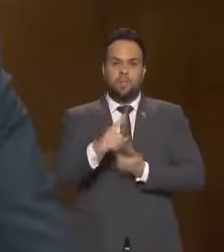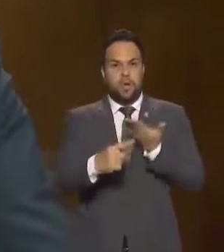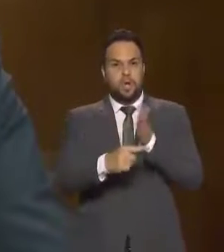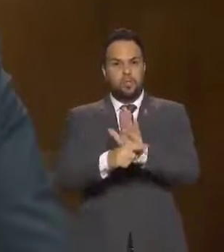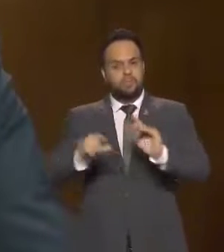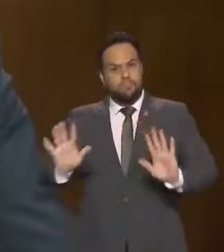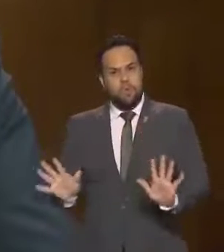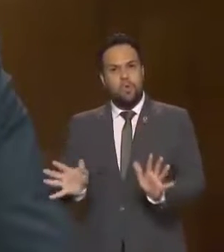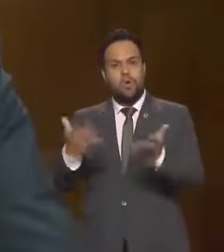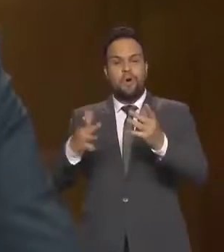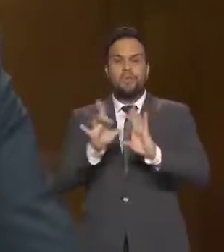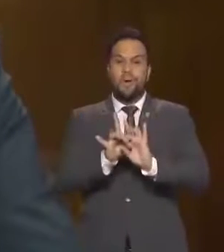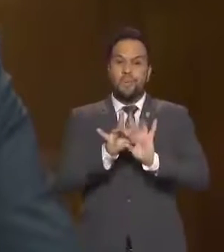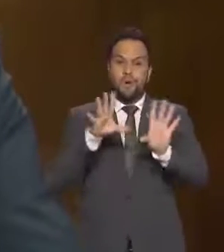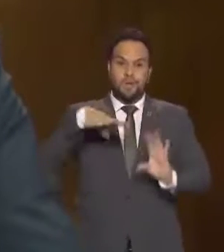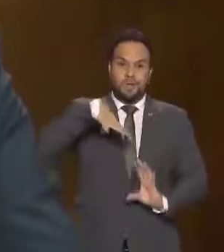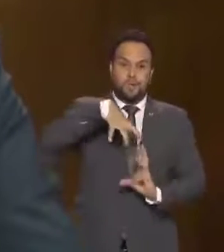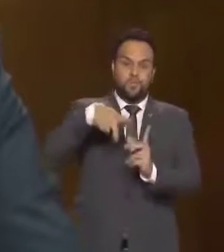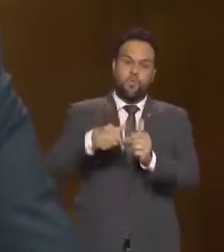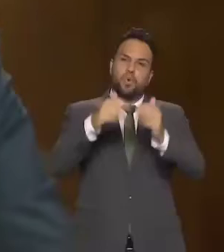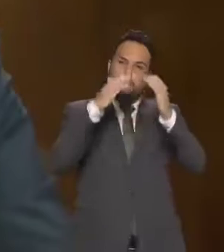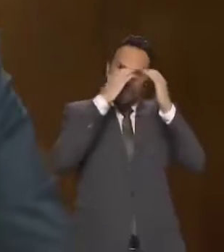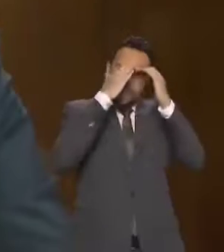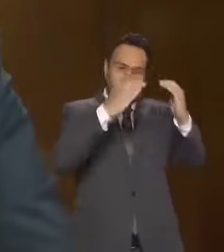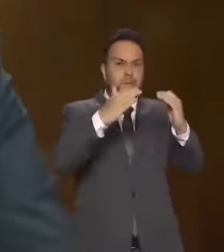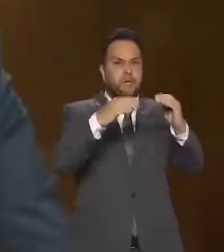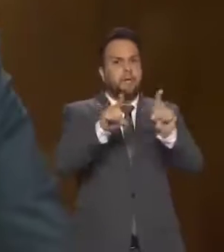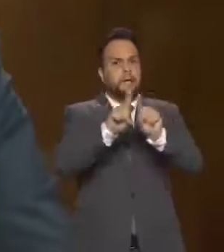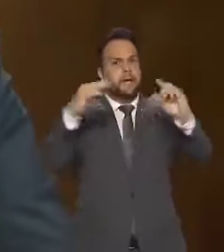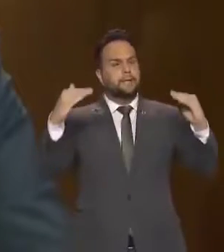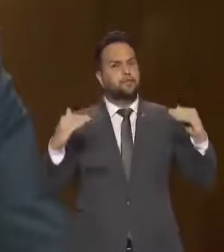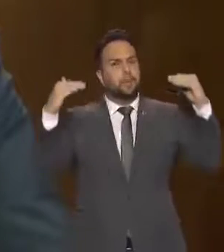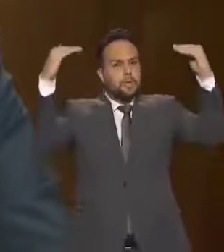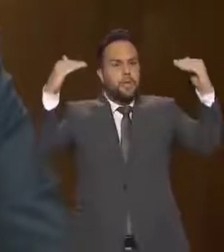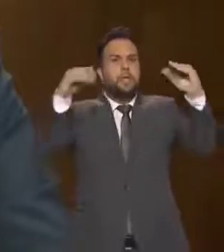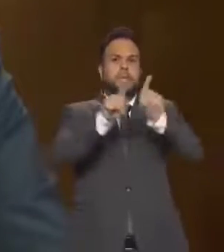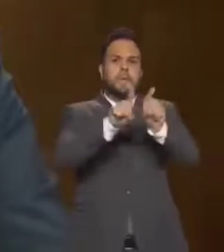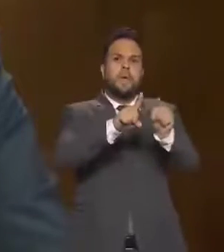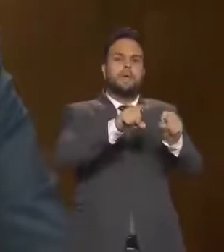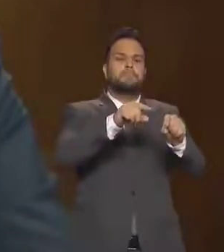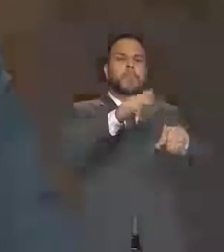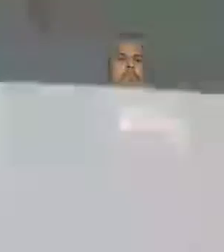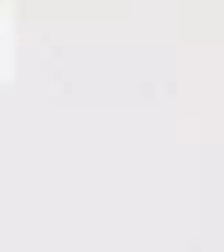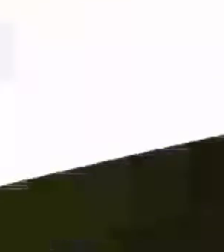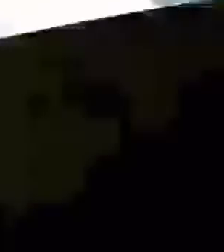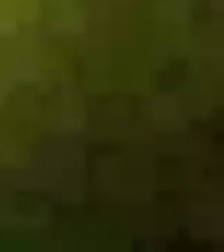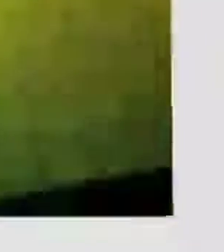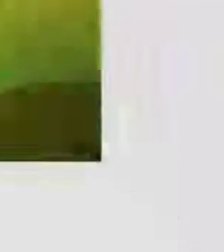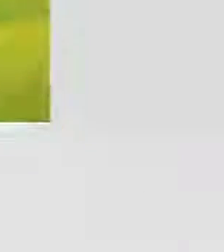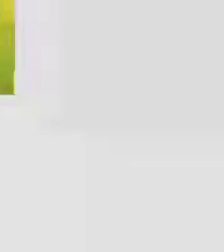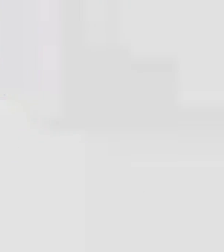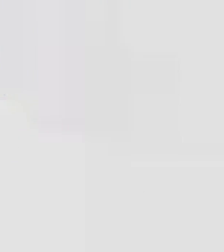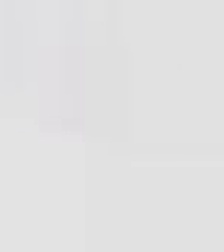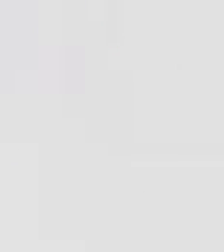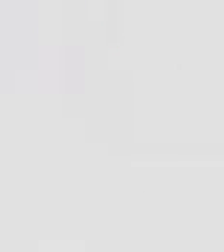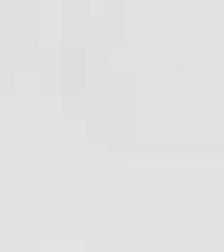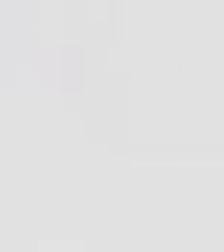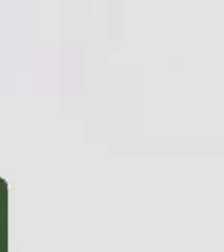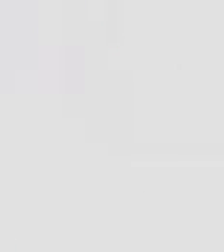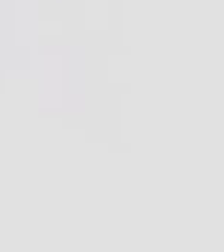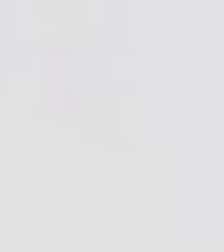para o fortalecimento da democracia no mundo com pleno respeito a soberania EA independência das nações